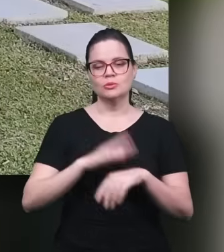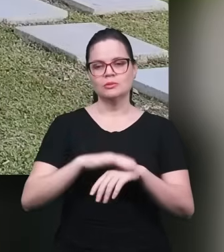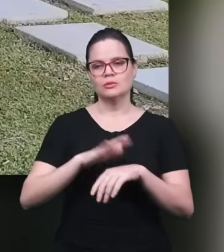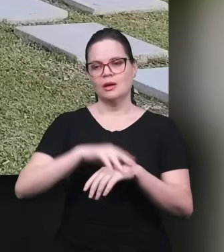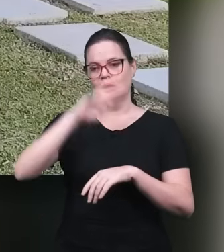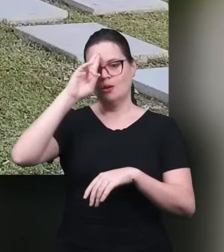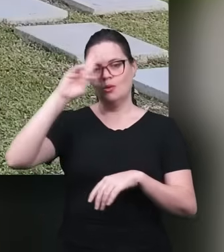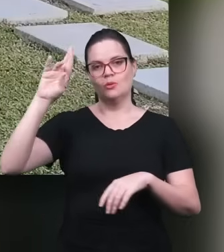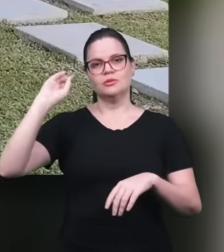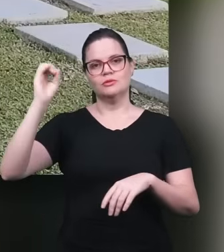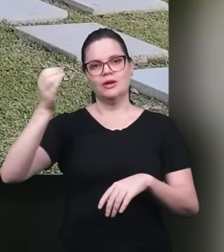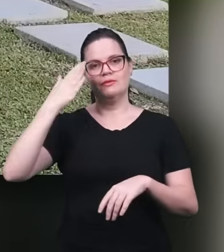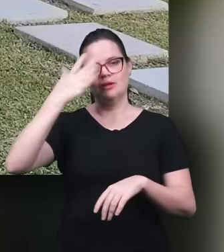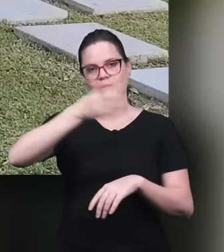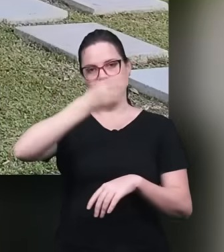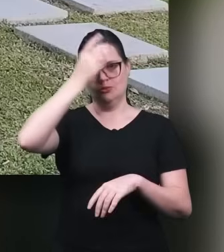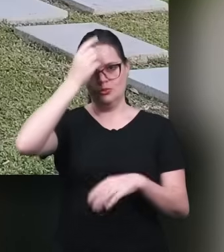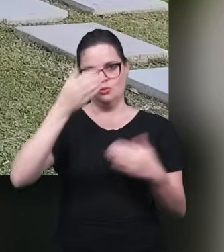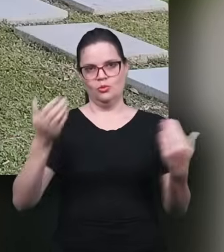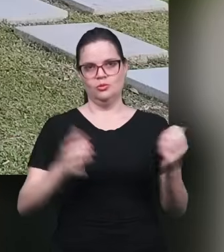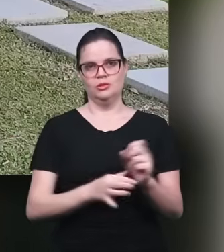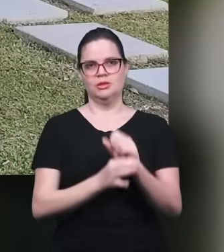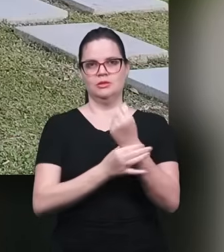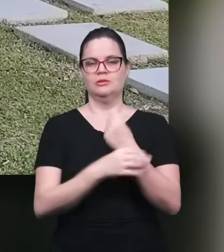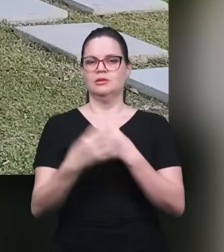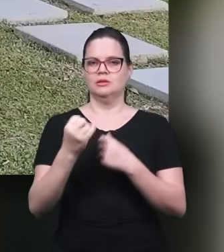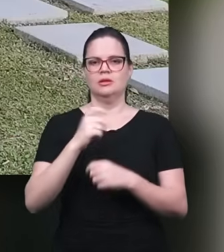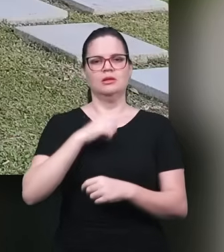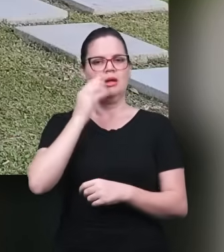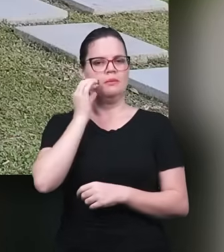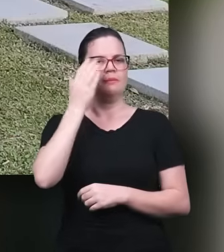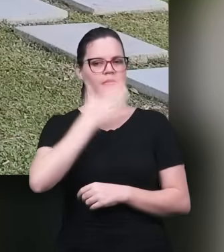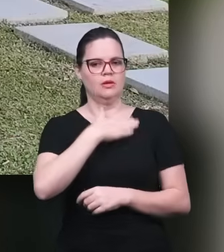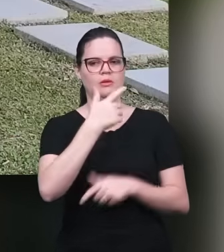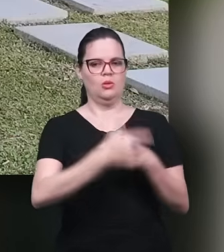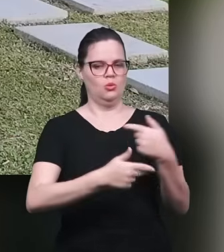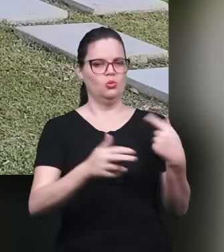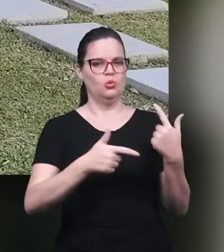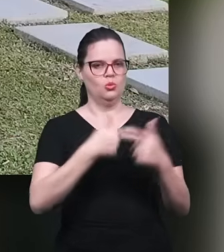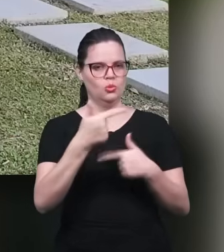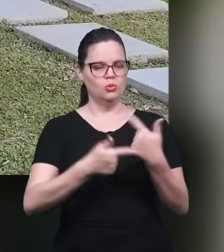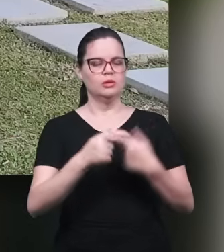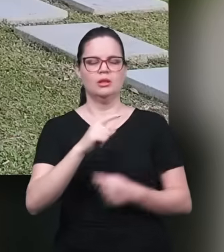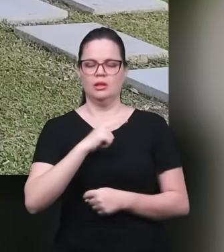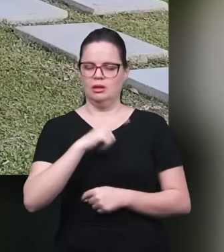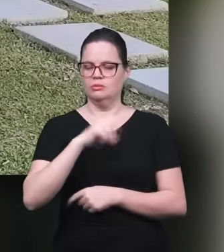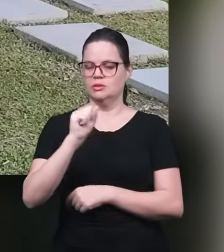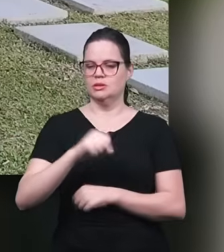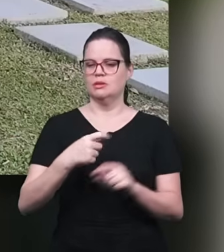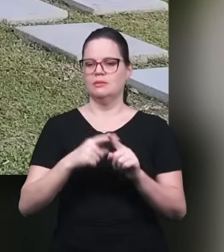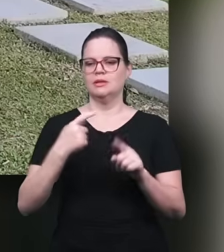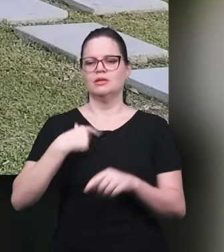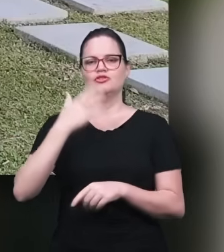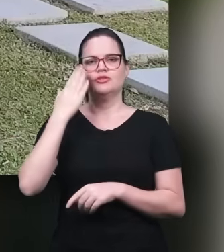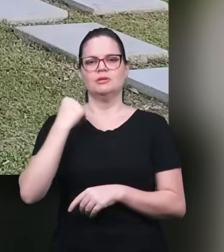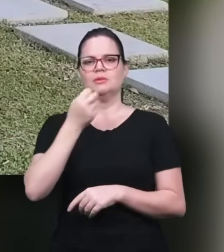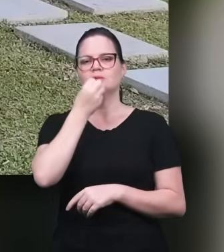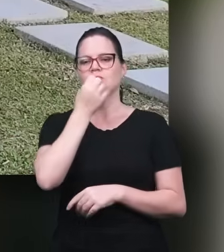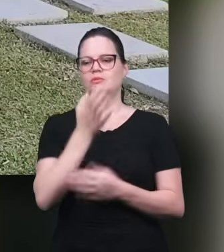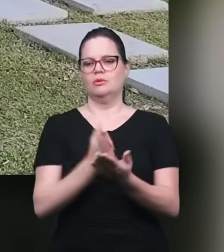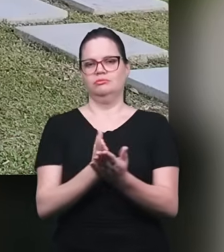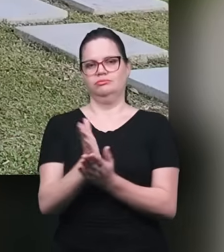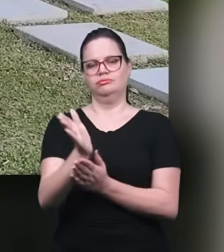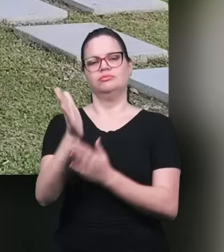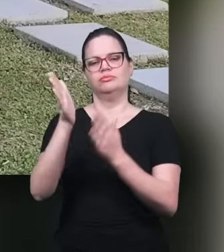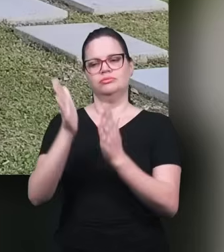dons e hoje a gente tem essa segurança de que mesmo que com provas e lutas que temos, realmente, nós sabemos que estamos no bom caminho. E